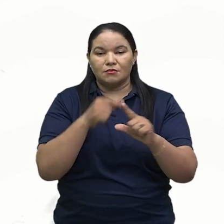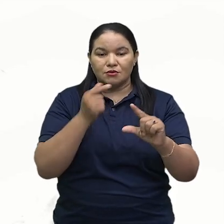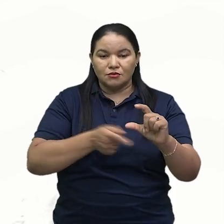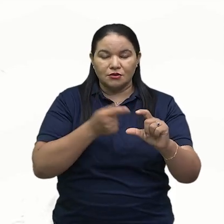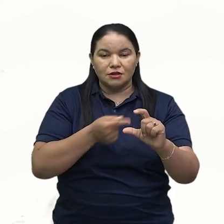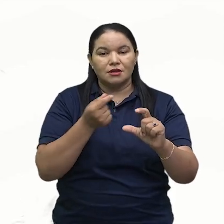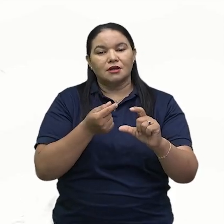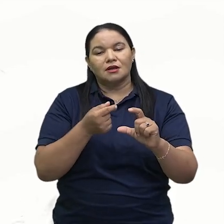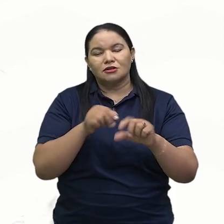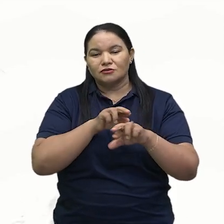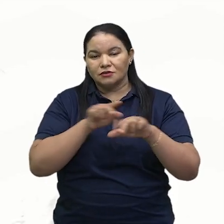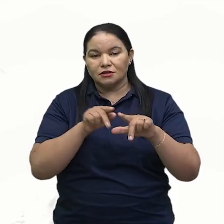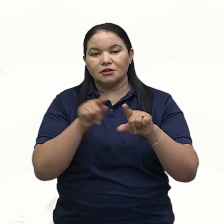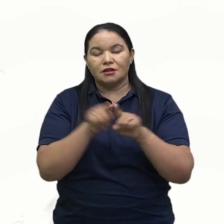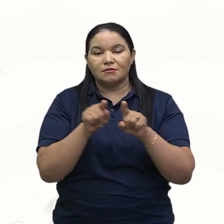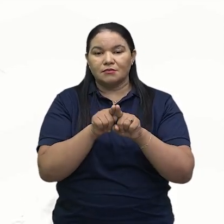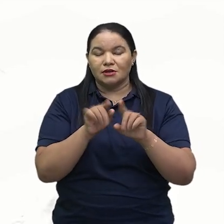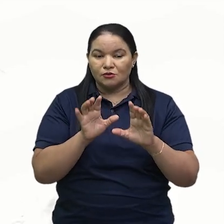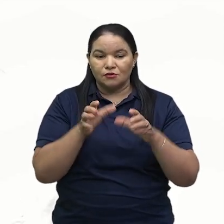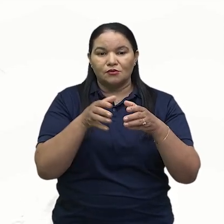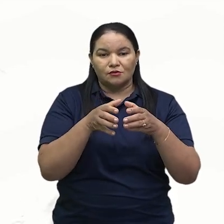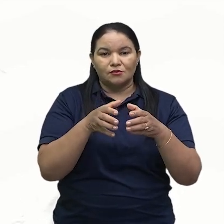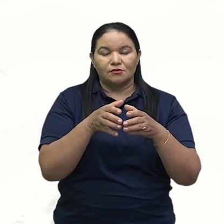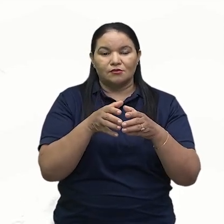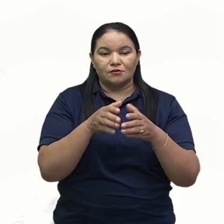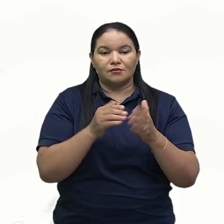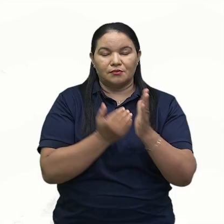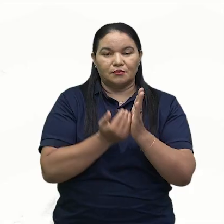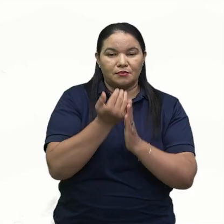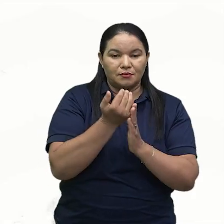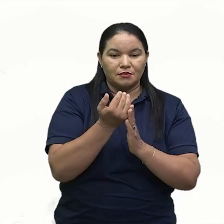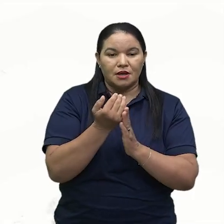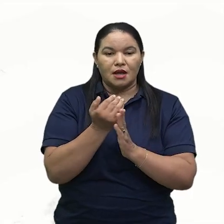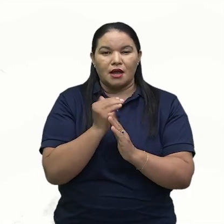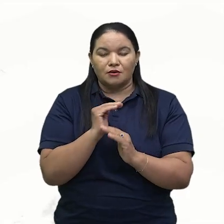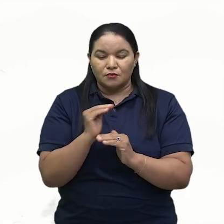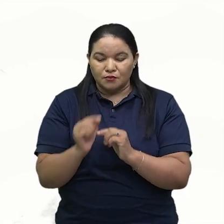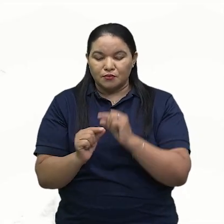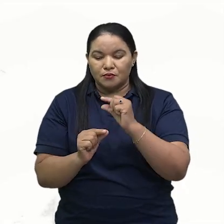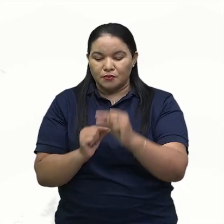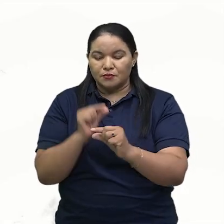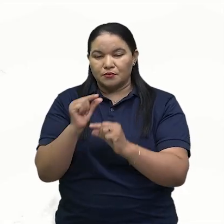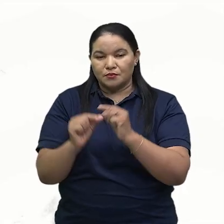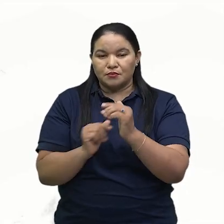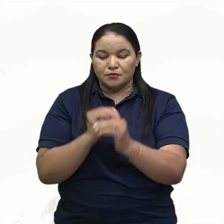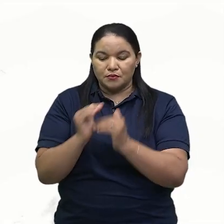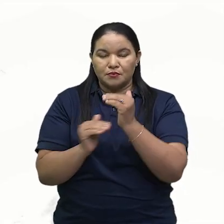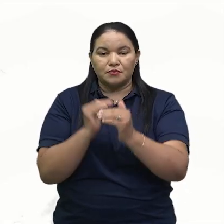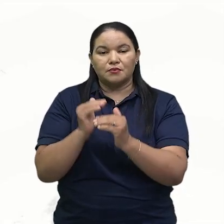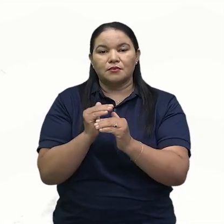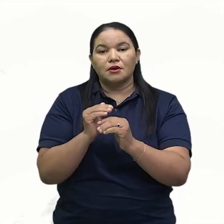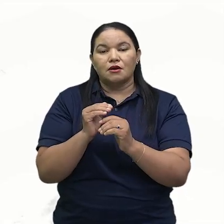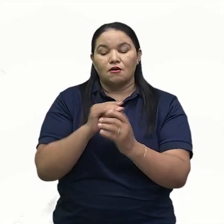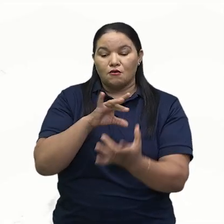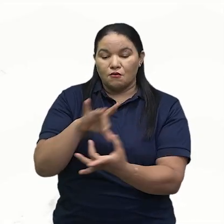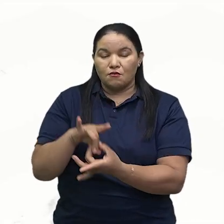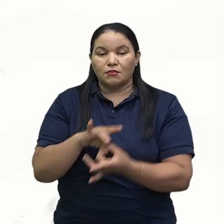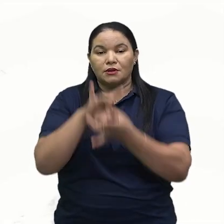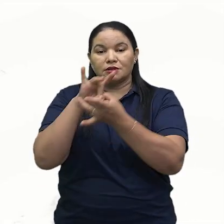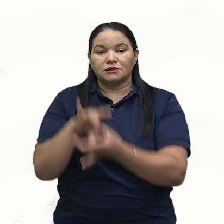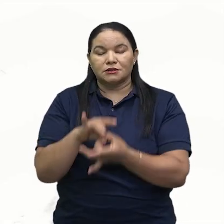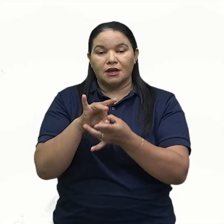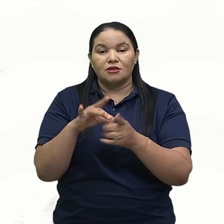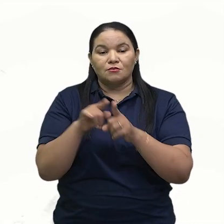esses espaços luminosos, tá? E os países menos desenvolvidos são globalizados, mas de uma forma